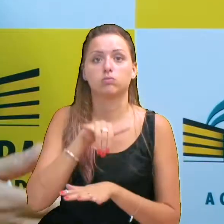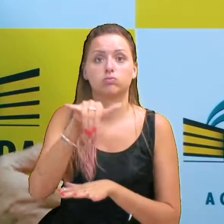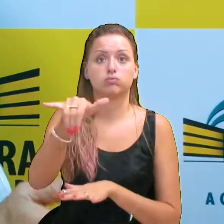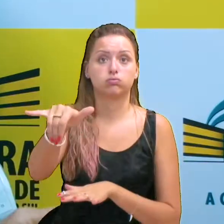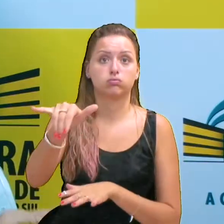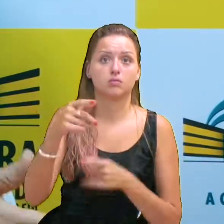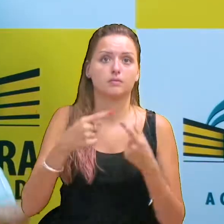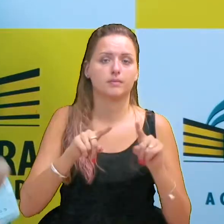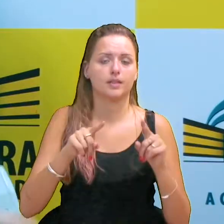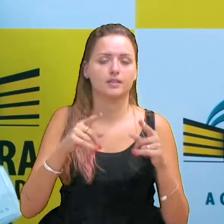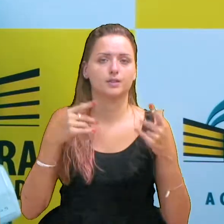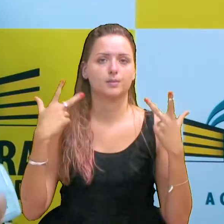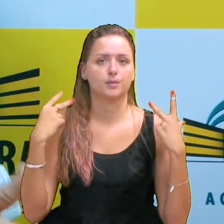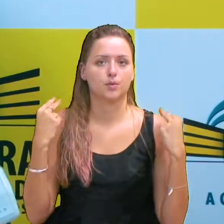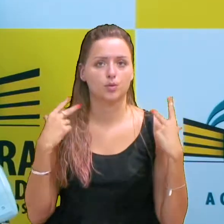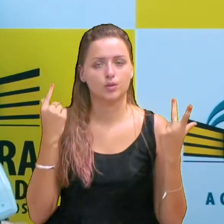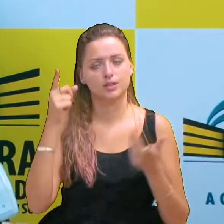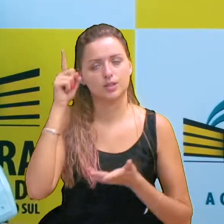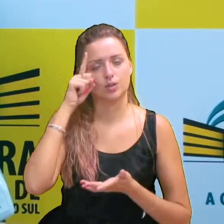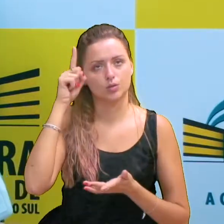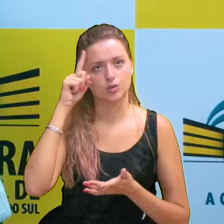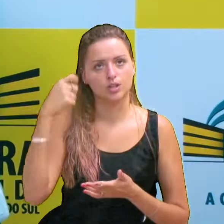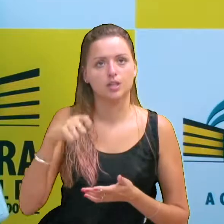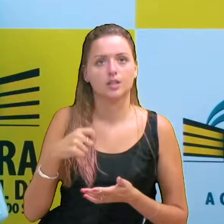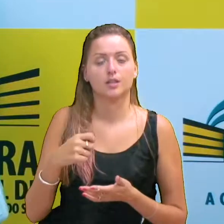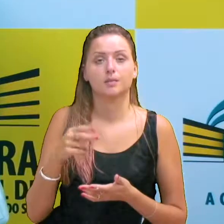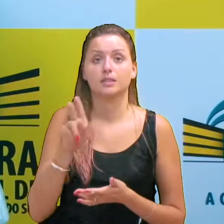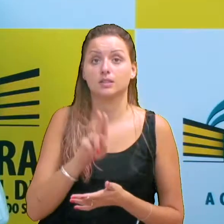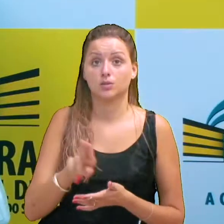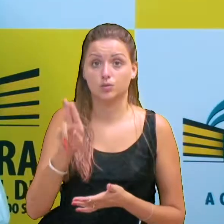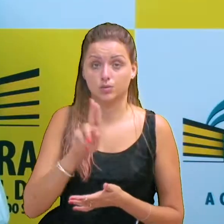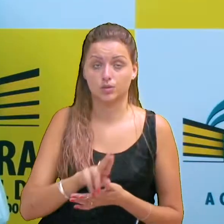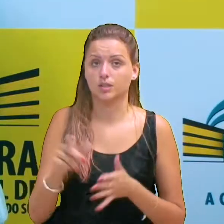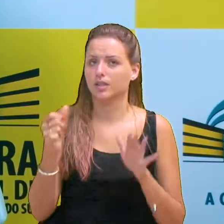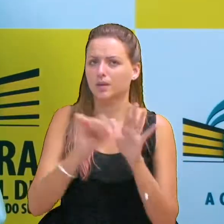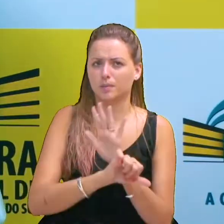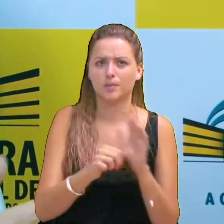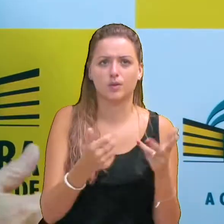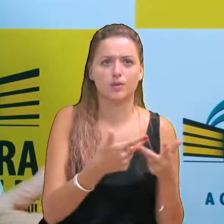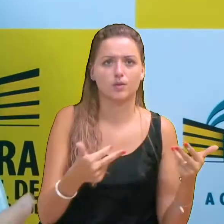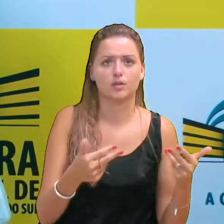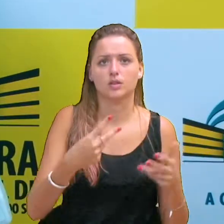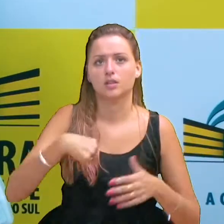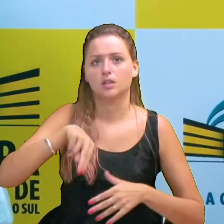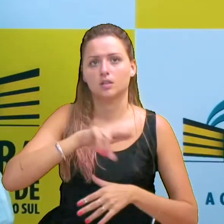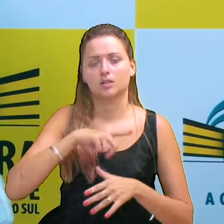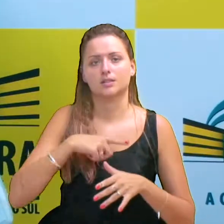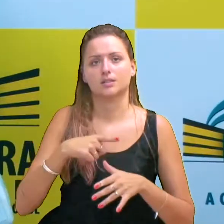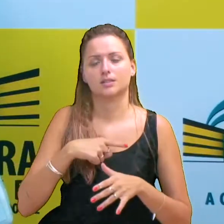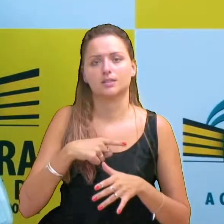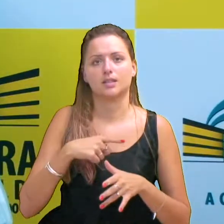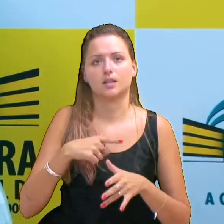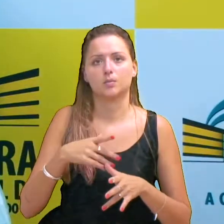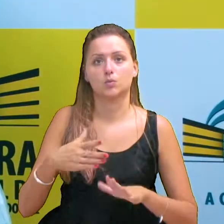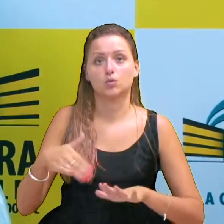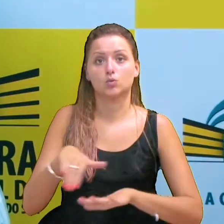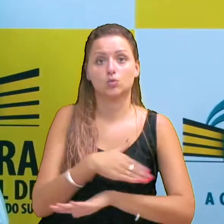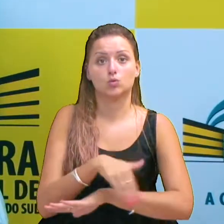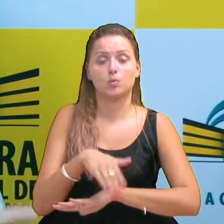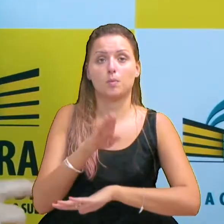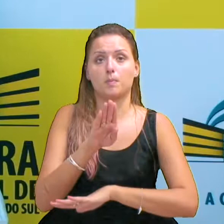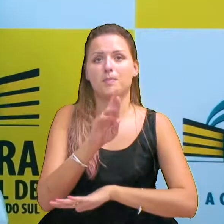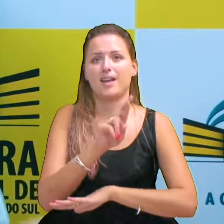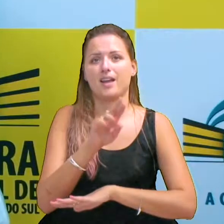para o motorista que no dia a dia tem que se deslocar e usar, e o pior de tudo, nós temos rodovias cortando as nossas cidades, é muito